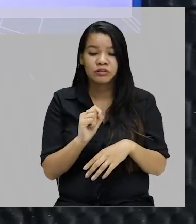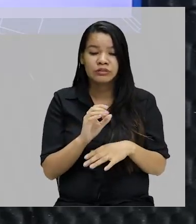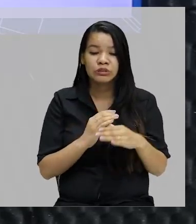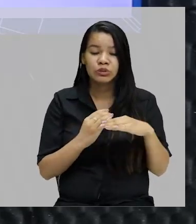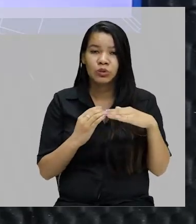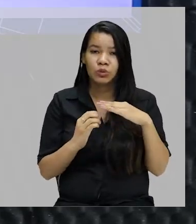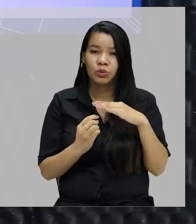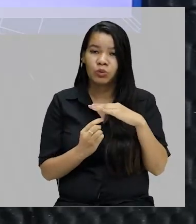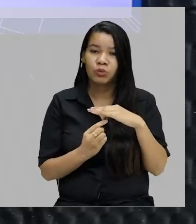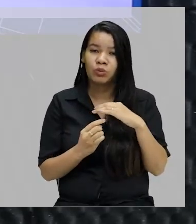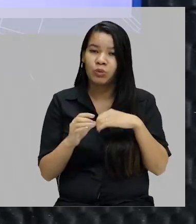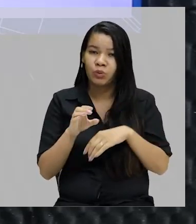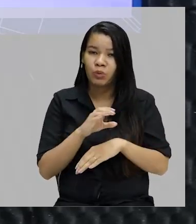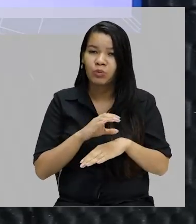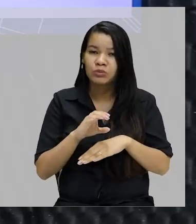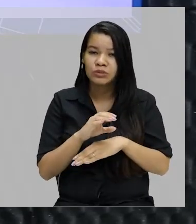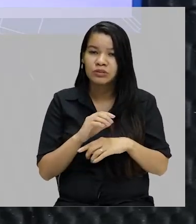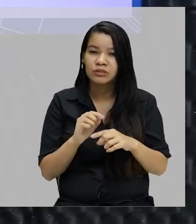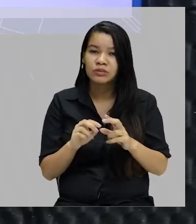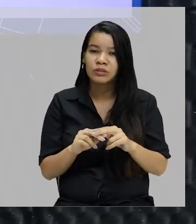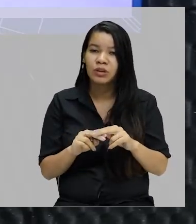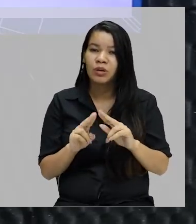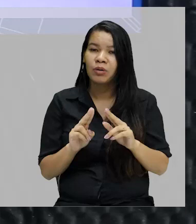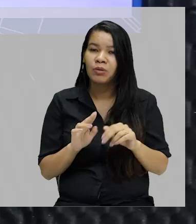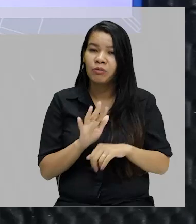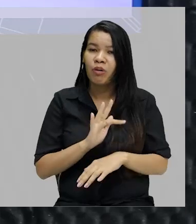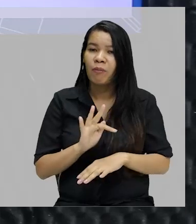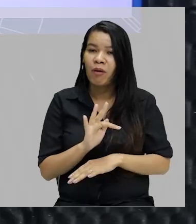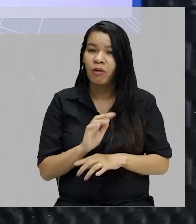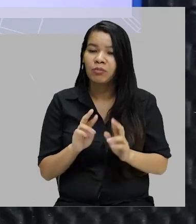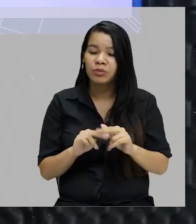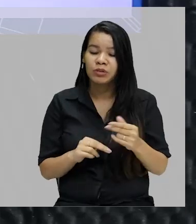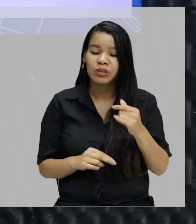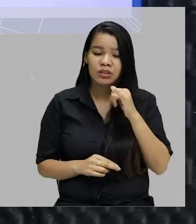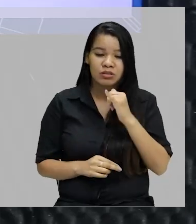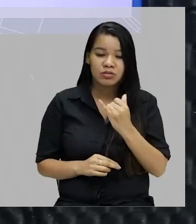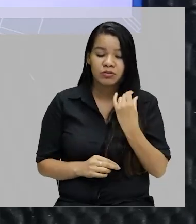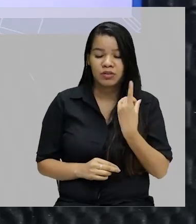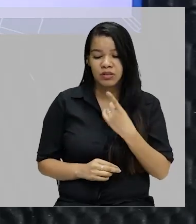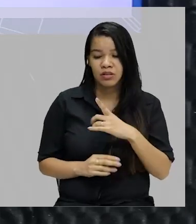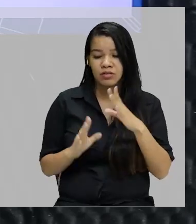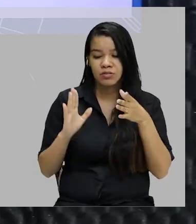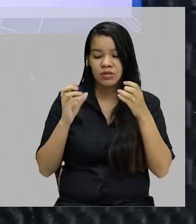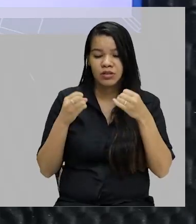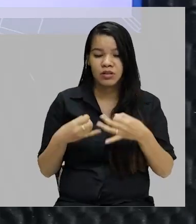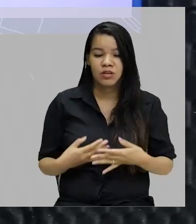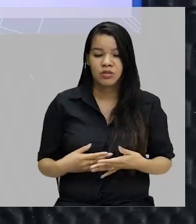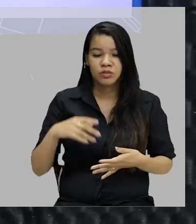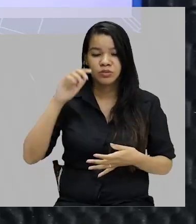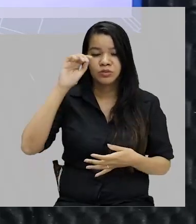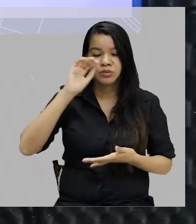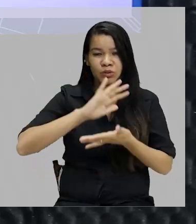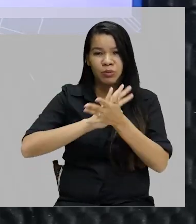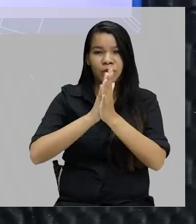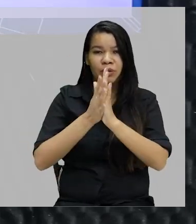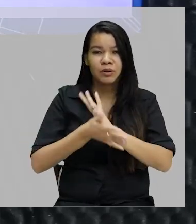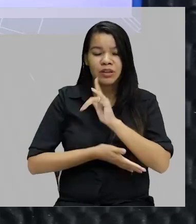do preconceito linguístico. Pessoas que não têm oportunidade de estudar, que vivem nas